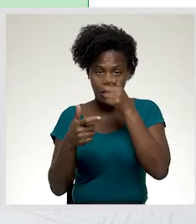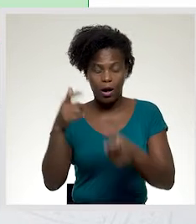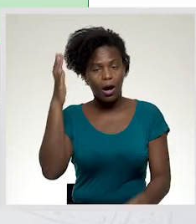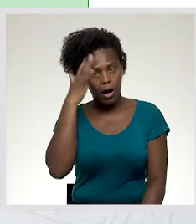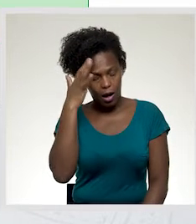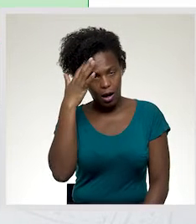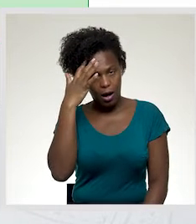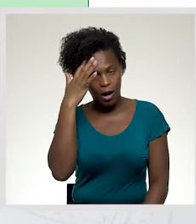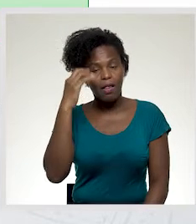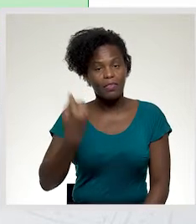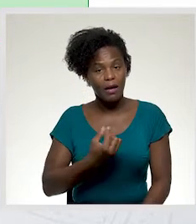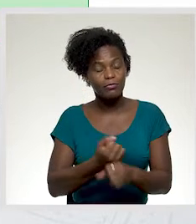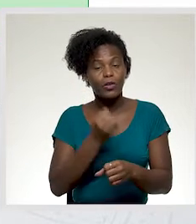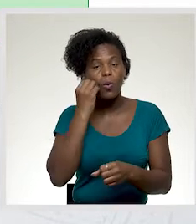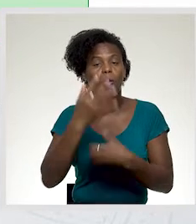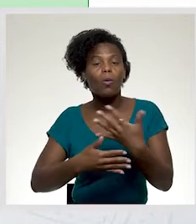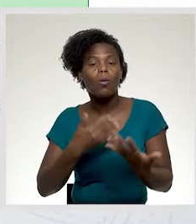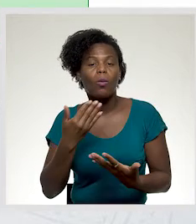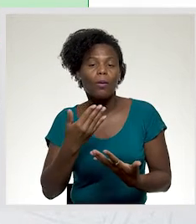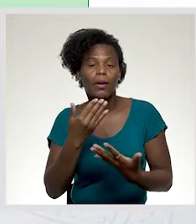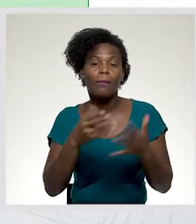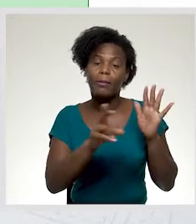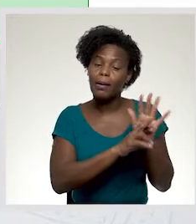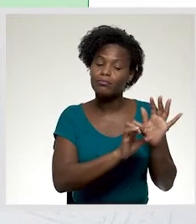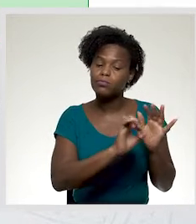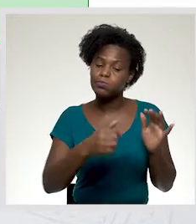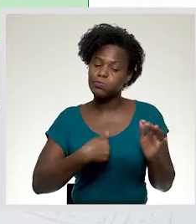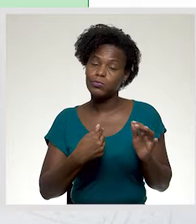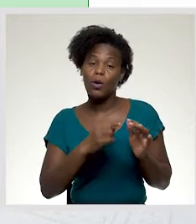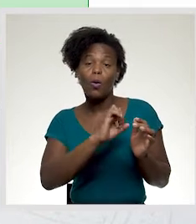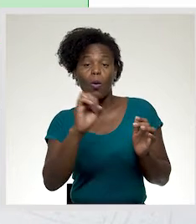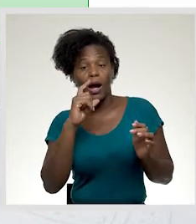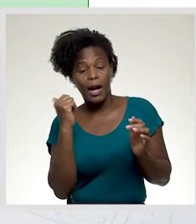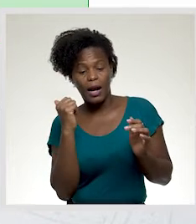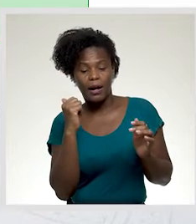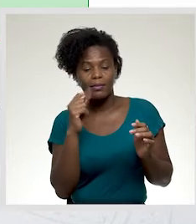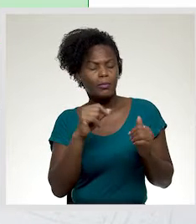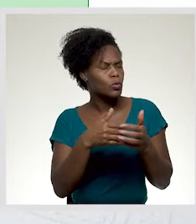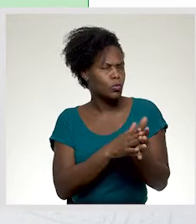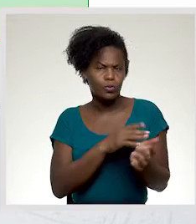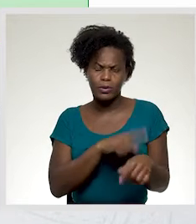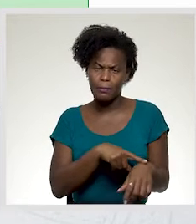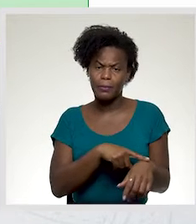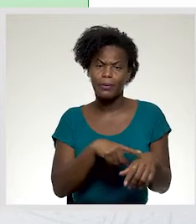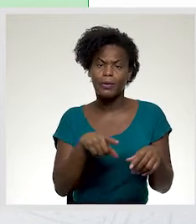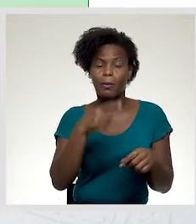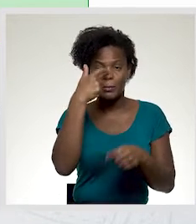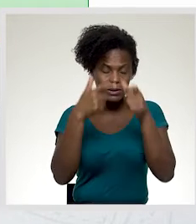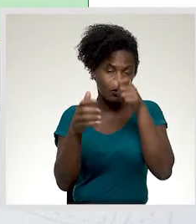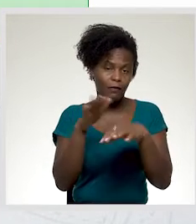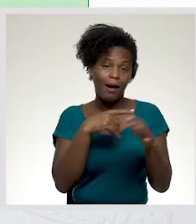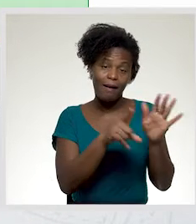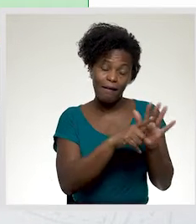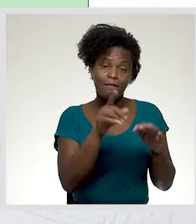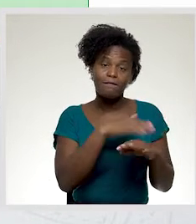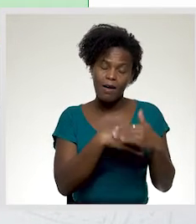racional deve agir como se através das suas máximas ele é, a todo tempo, um legislador